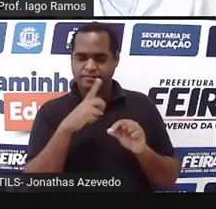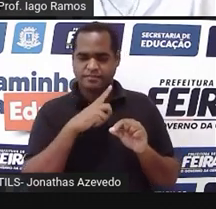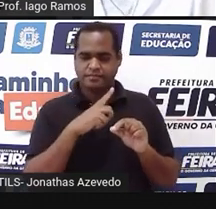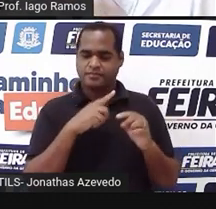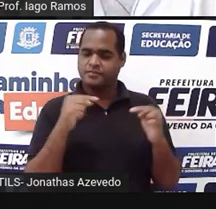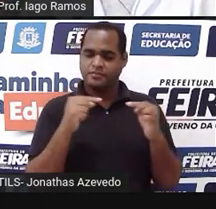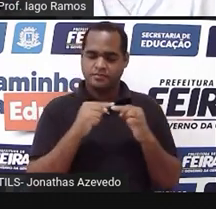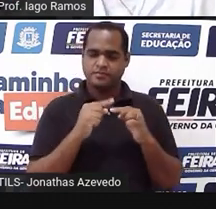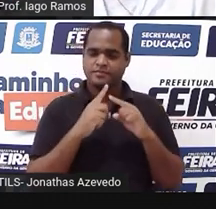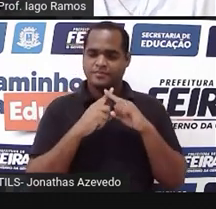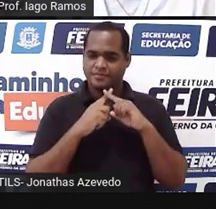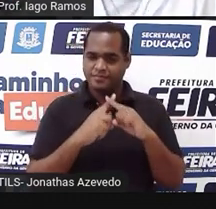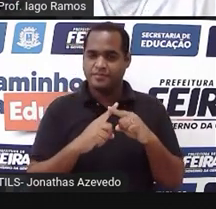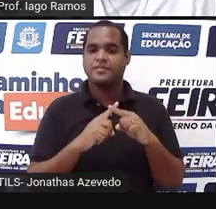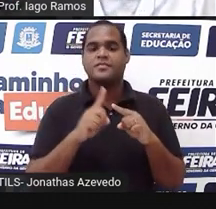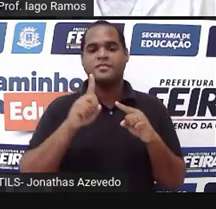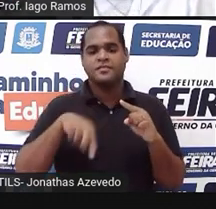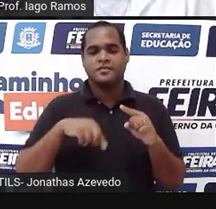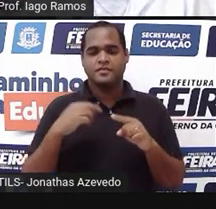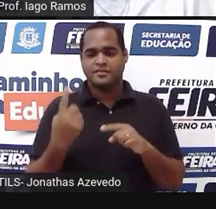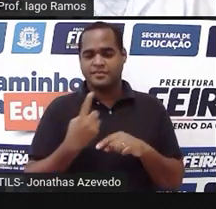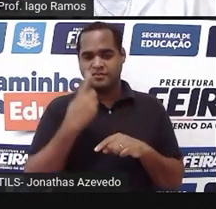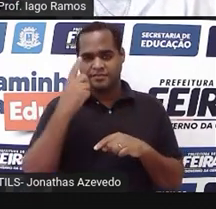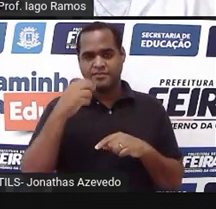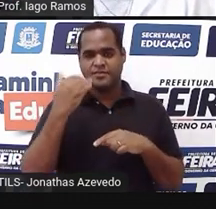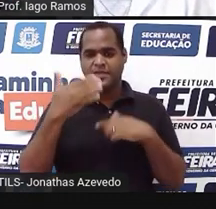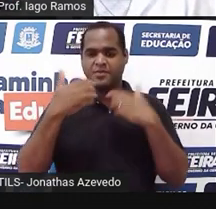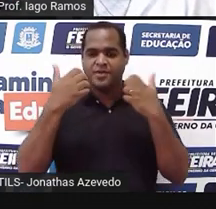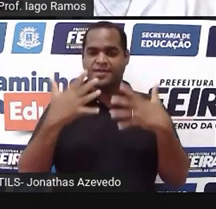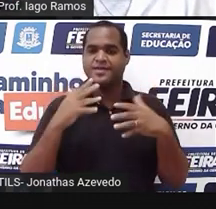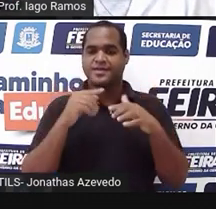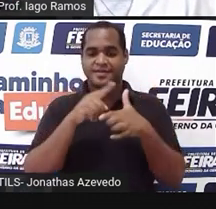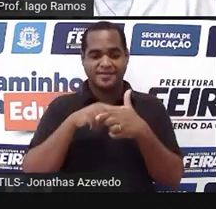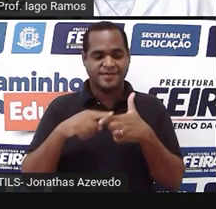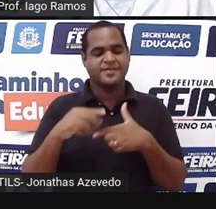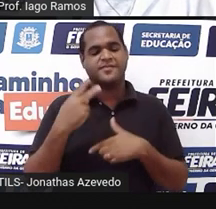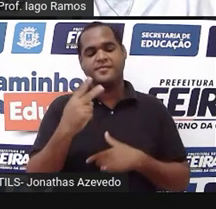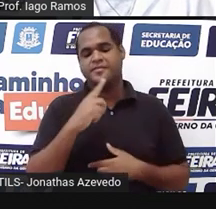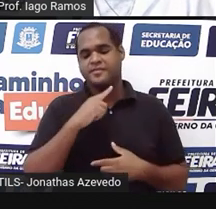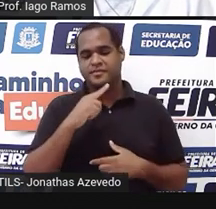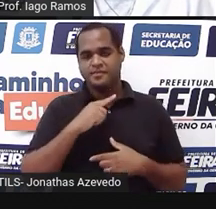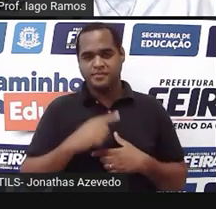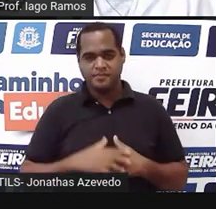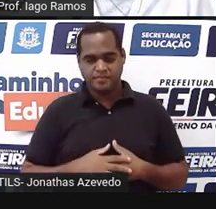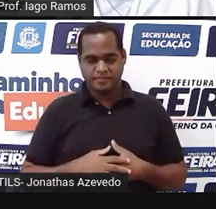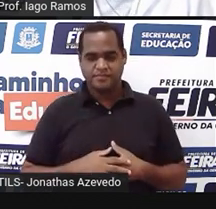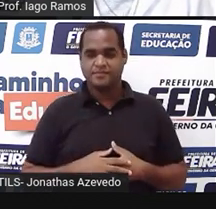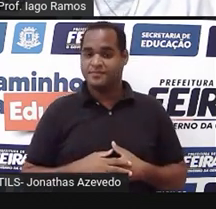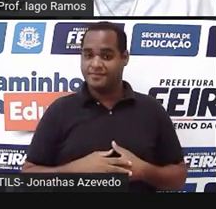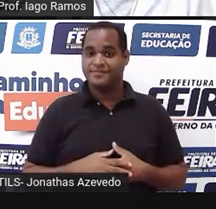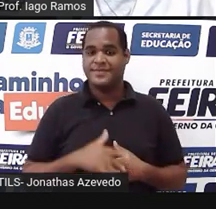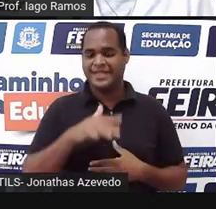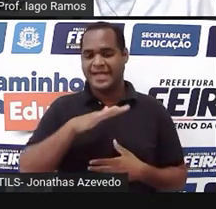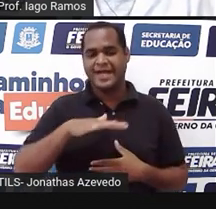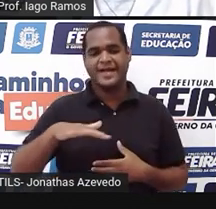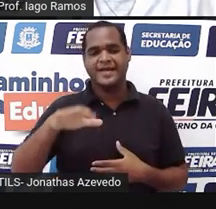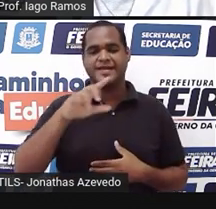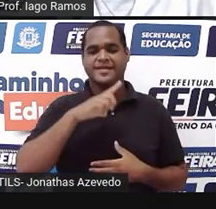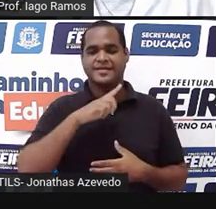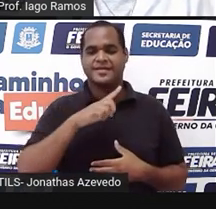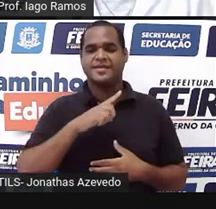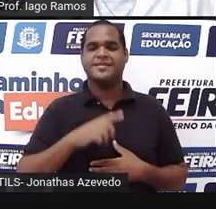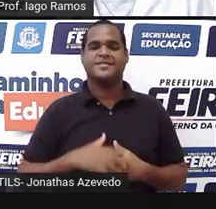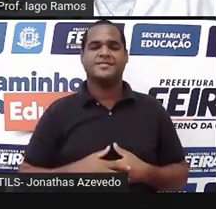a base pela altura depois dividido por dois quem é assim que Calcular área de triângulo